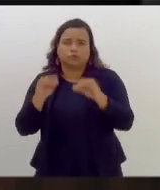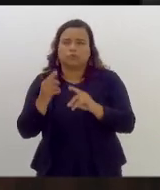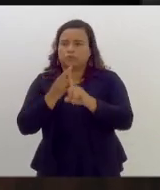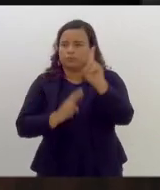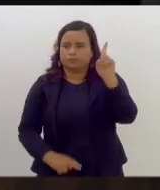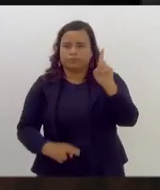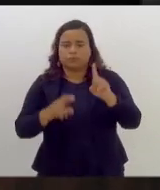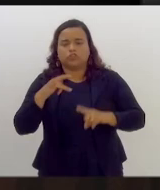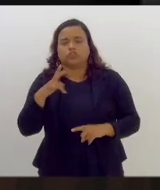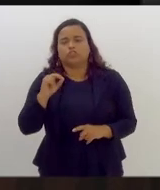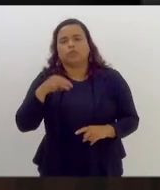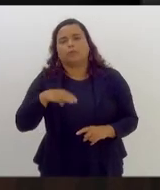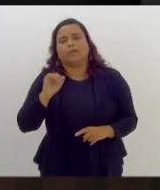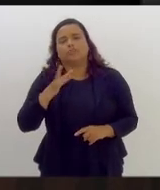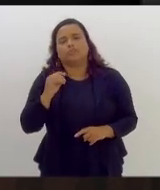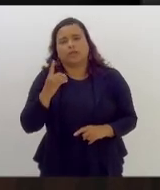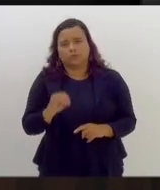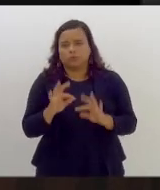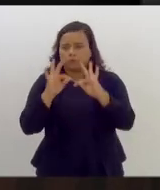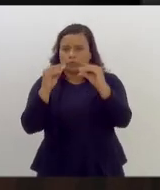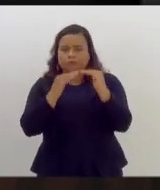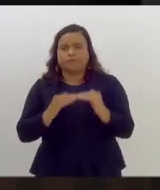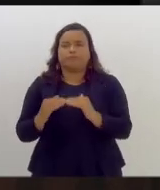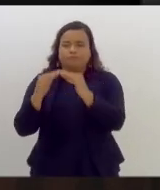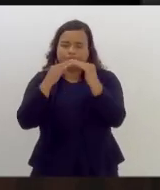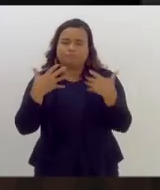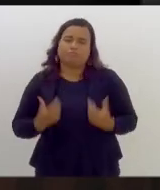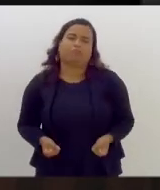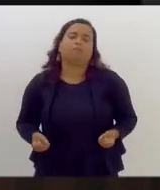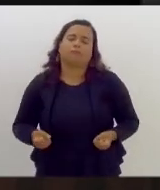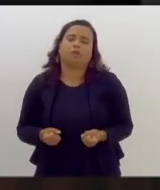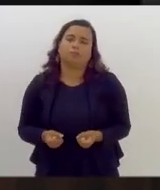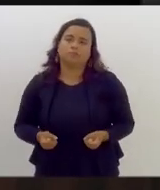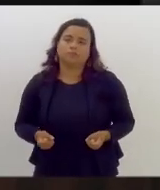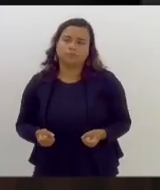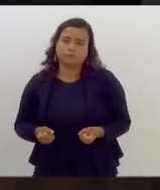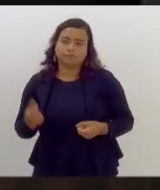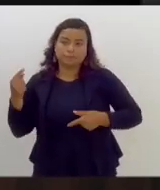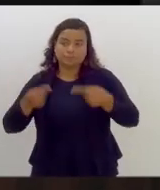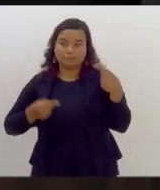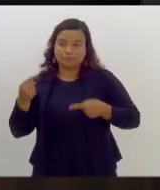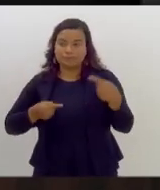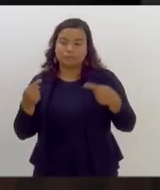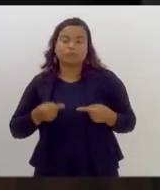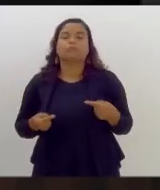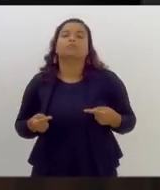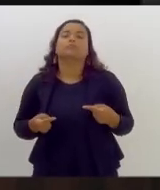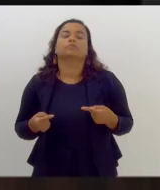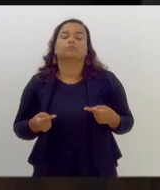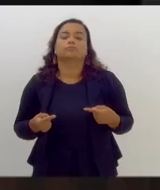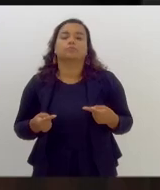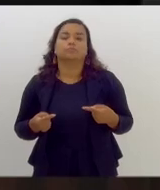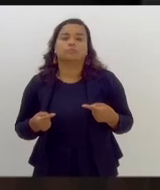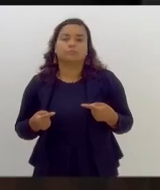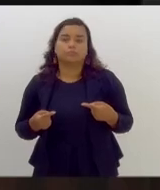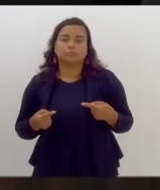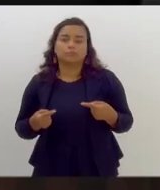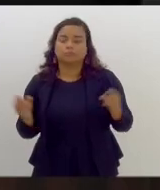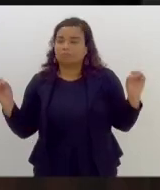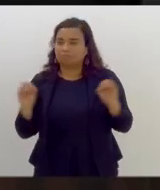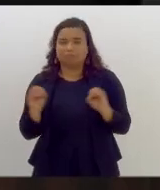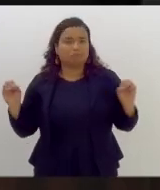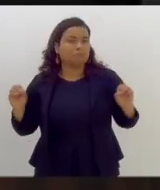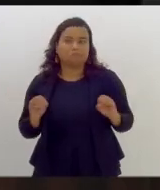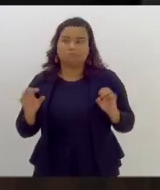relatoria do deputado Chico Machado e todos com parecer favorável. Em discussão, não havendo o